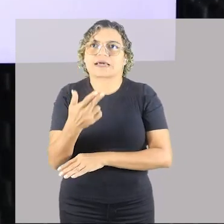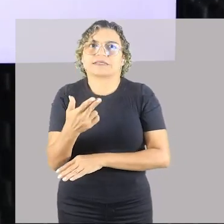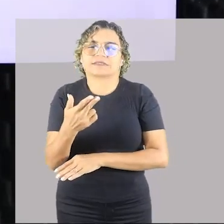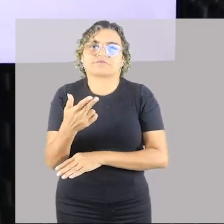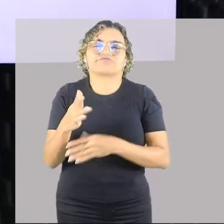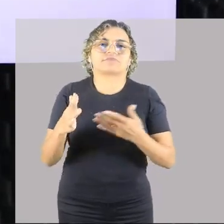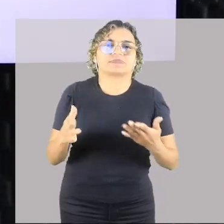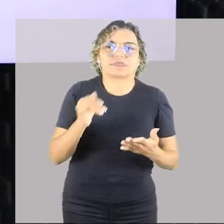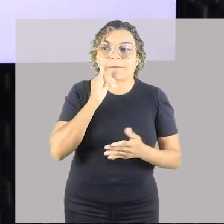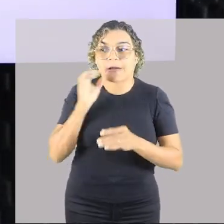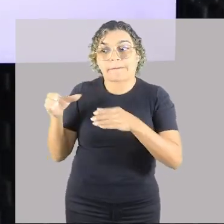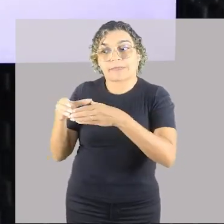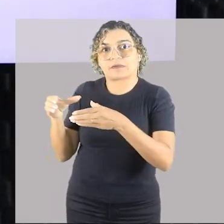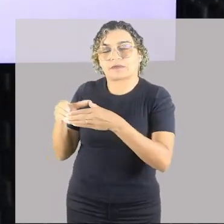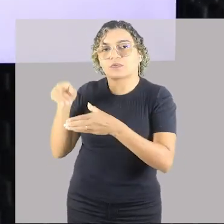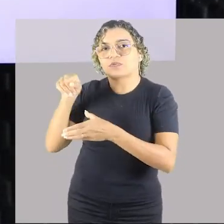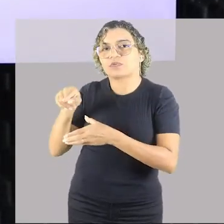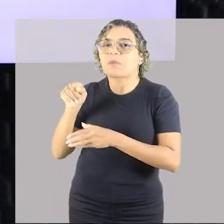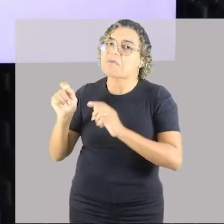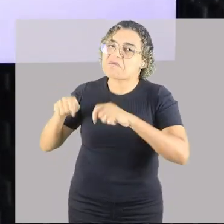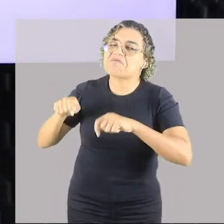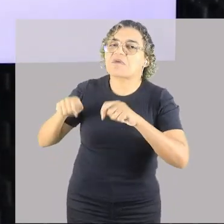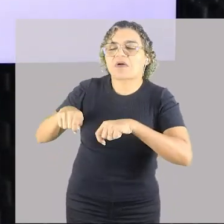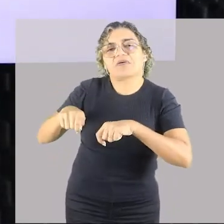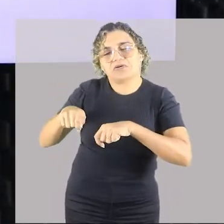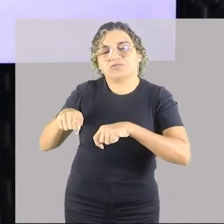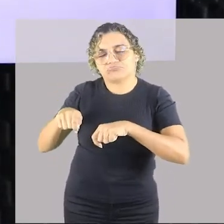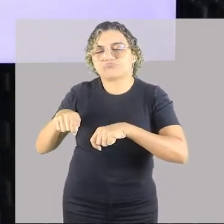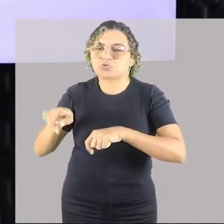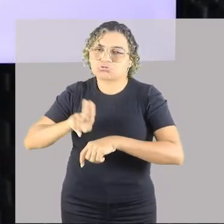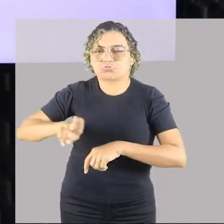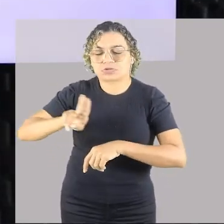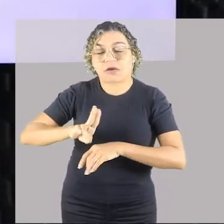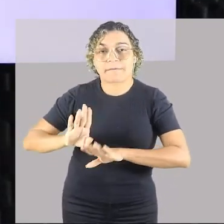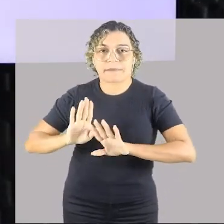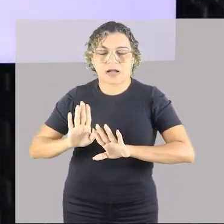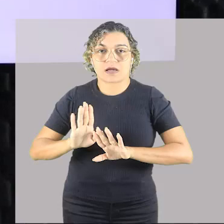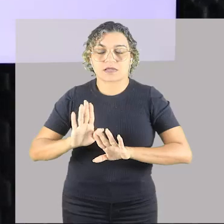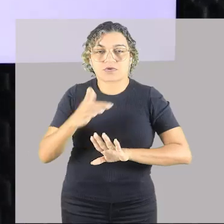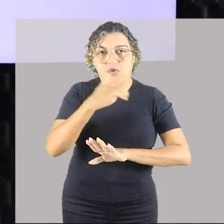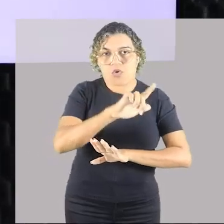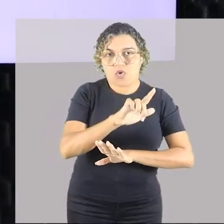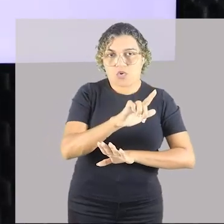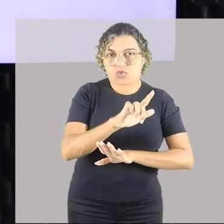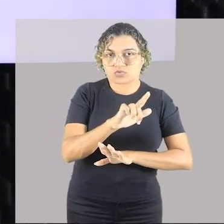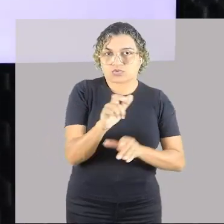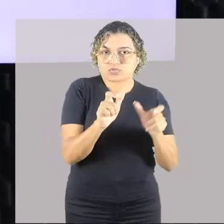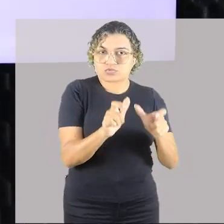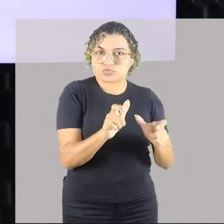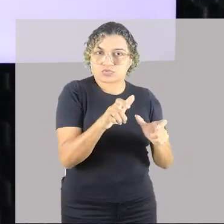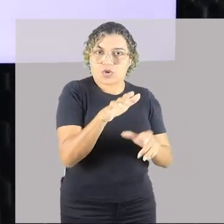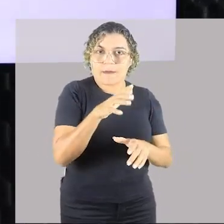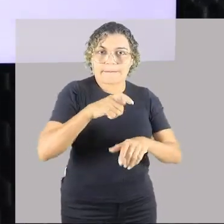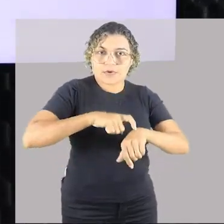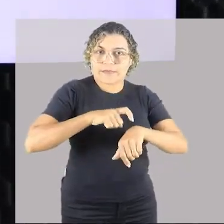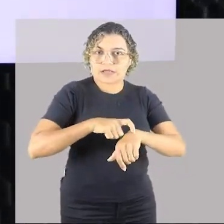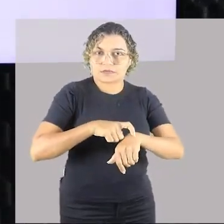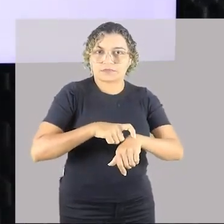um parecer. Mas é claro que a comissão julgadora pode ou não adotar esse parecer, porque é uma outra instância.